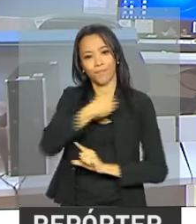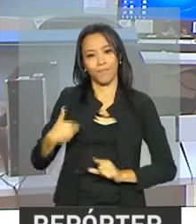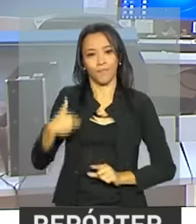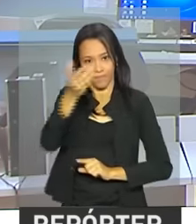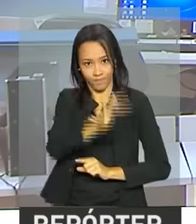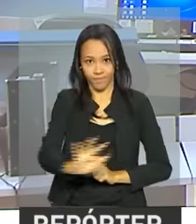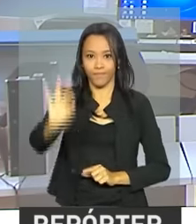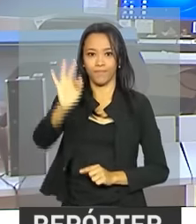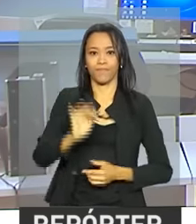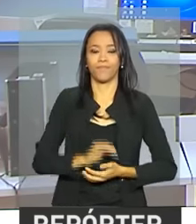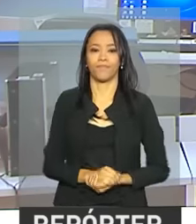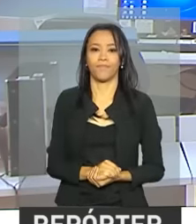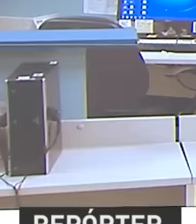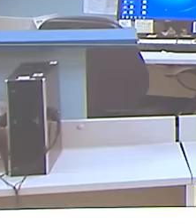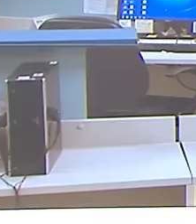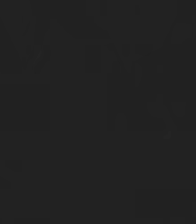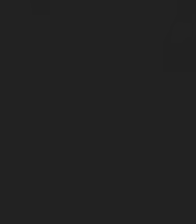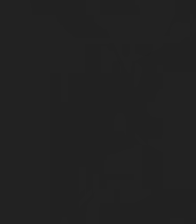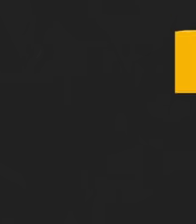a TV do Governo